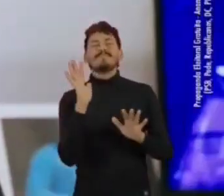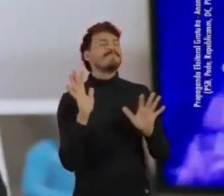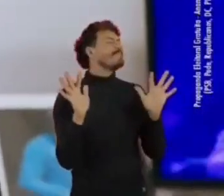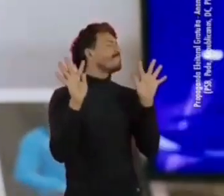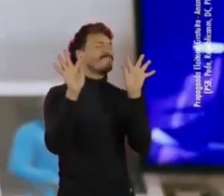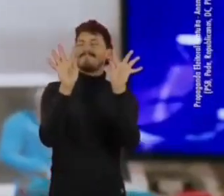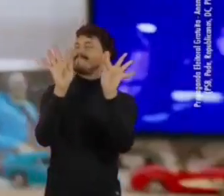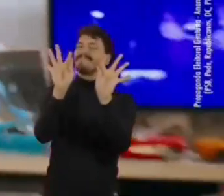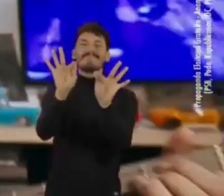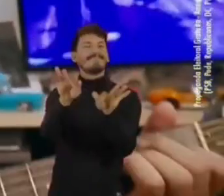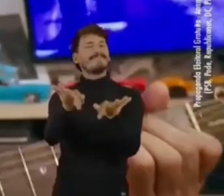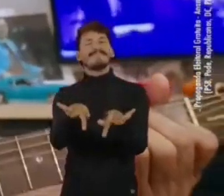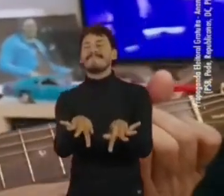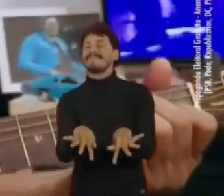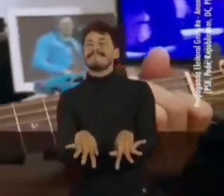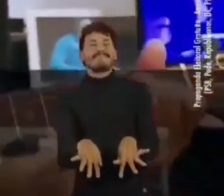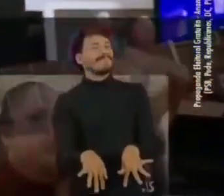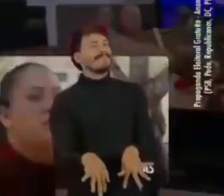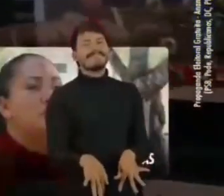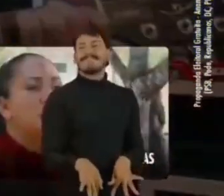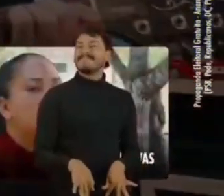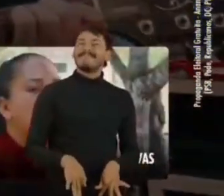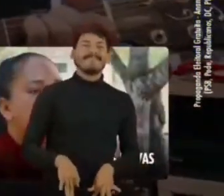o sonho não acabou.